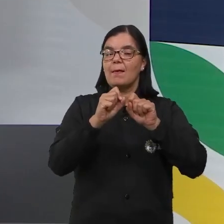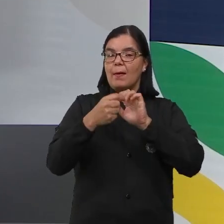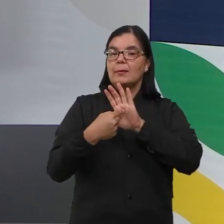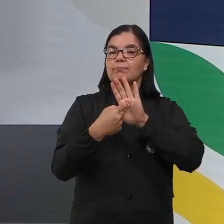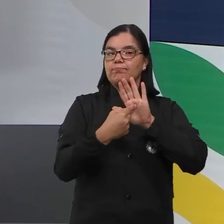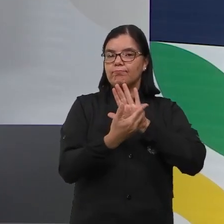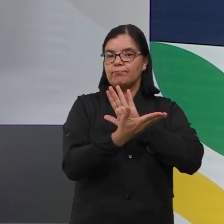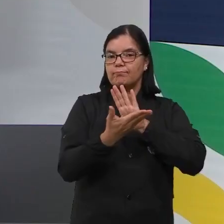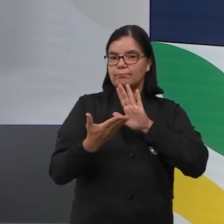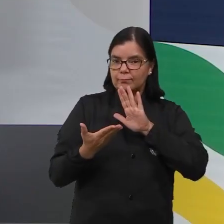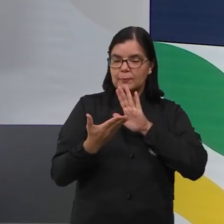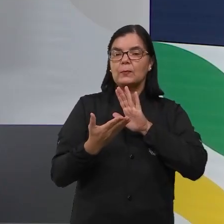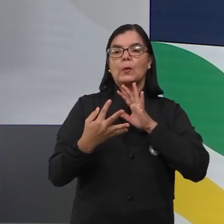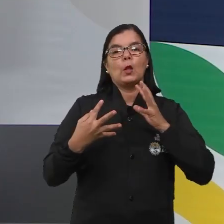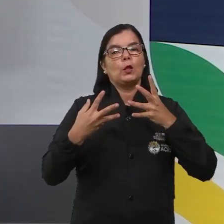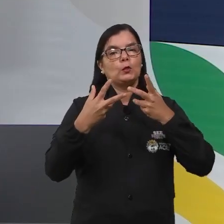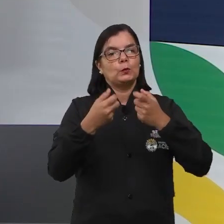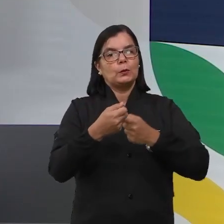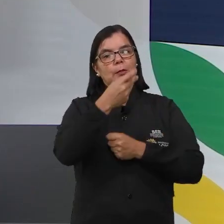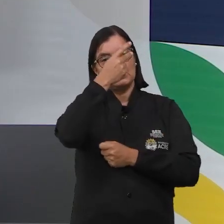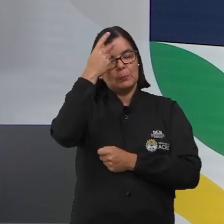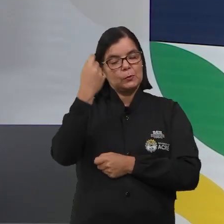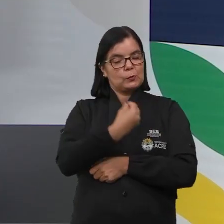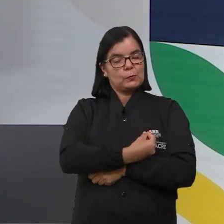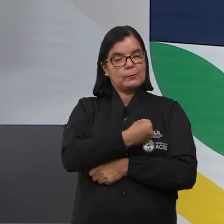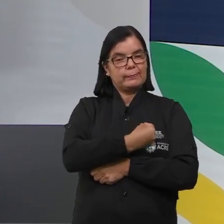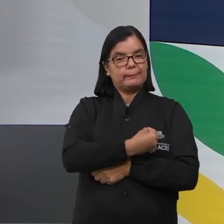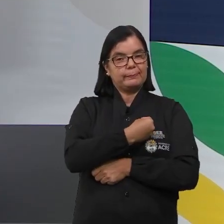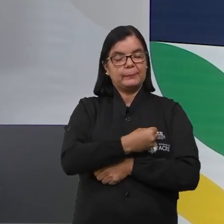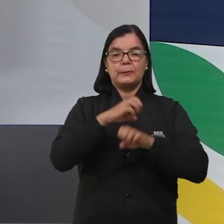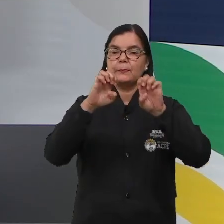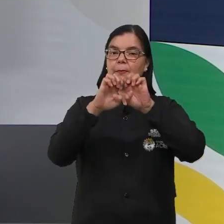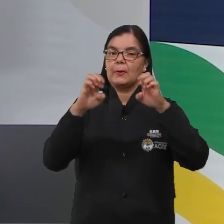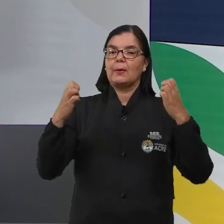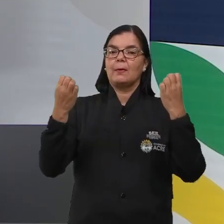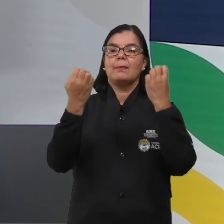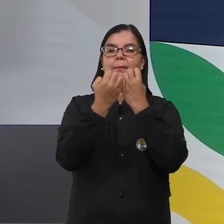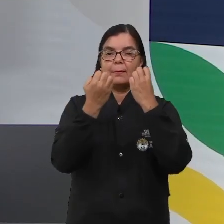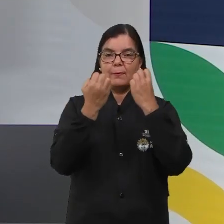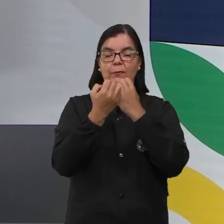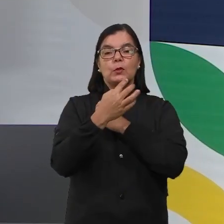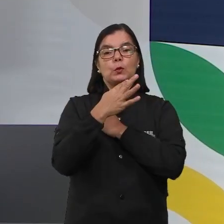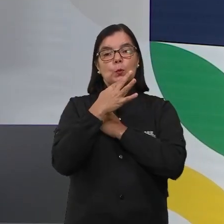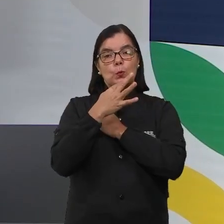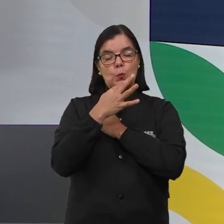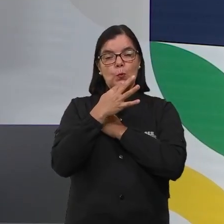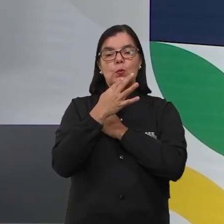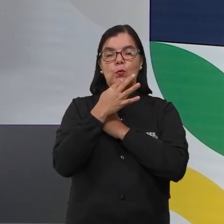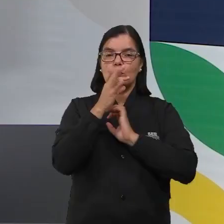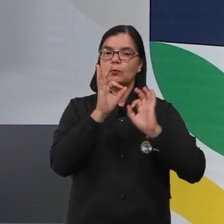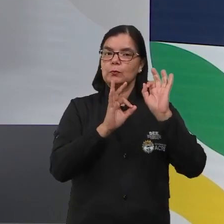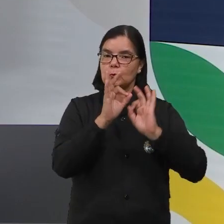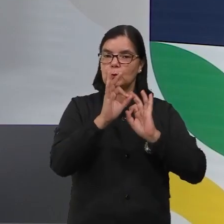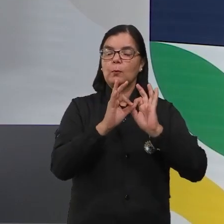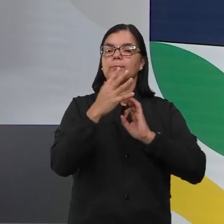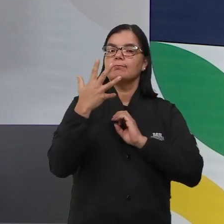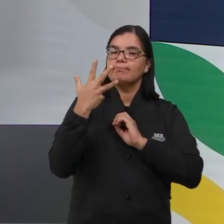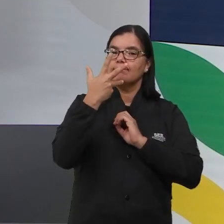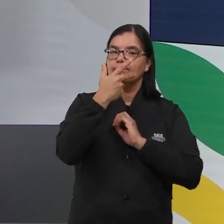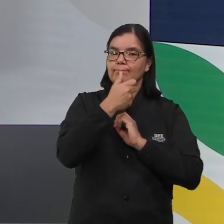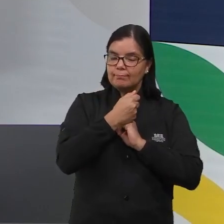é apresentado para quem participa desses eventos. E a gente conhece aí uma produção muito